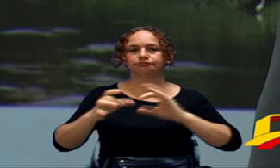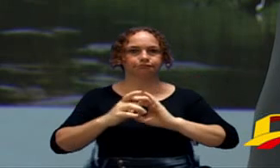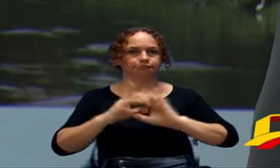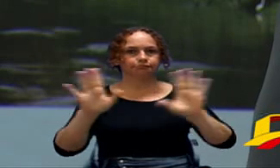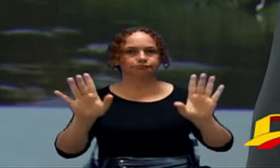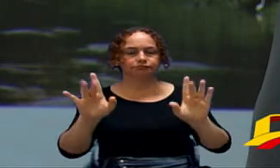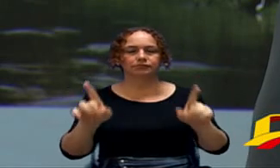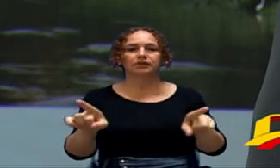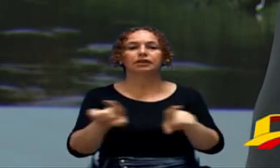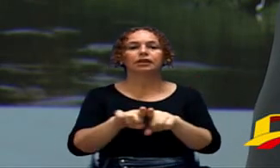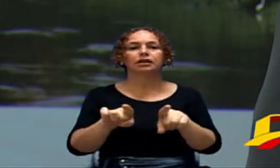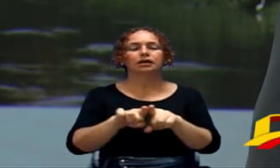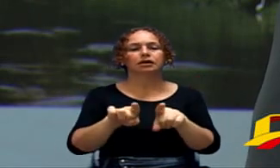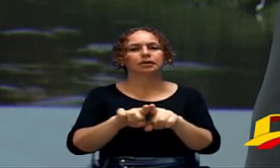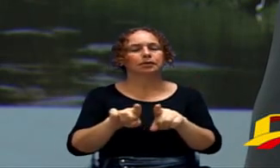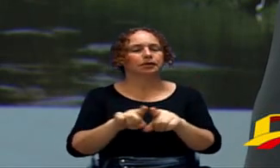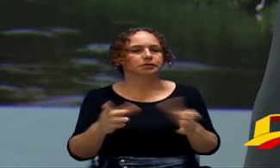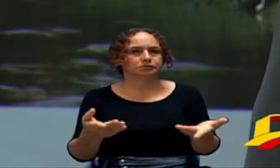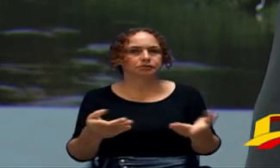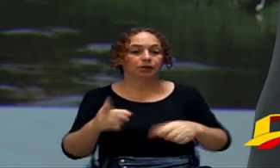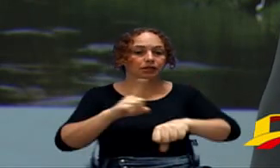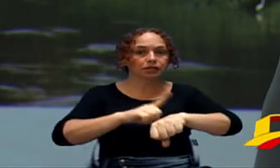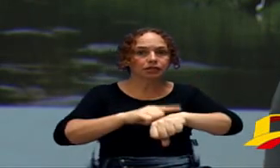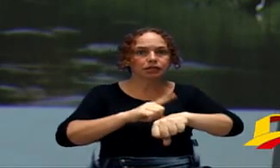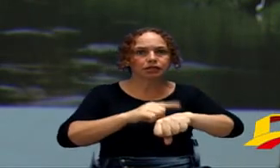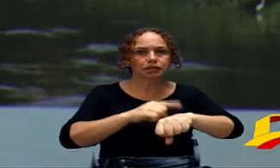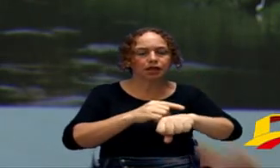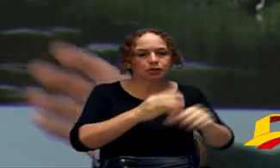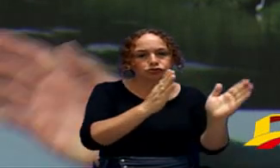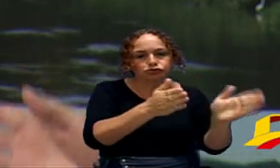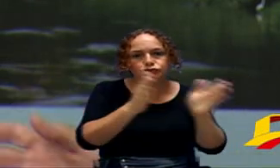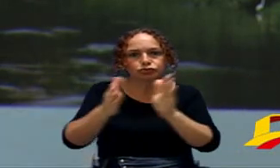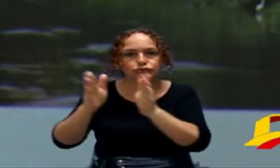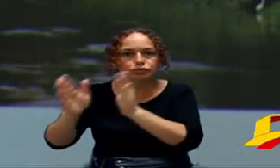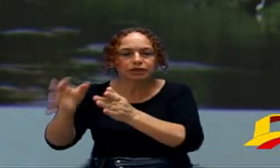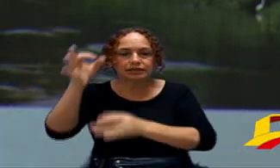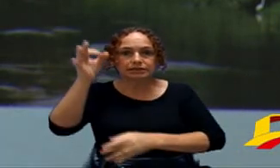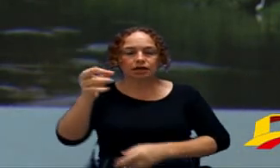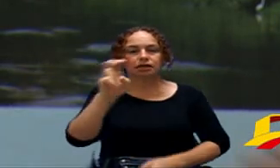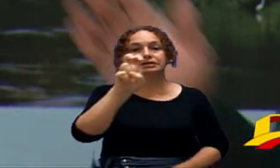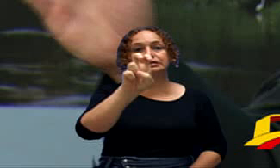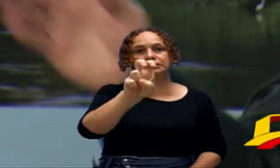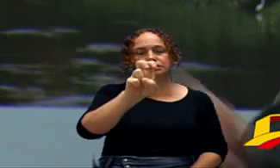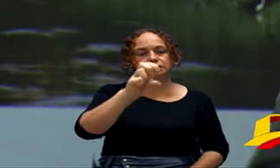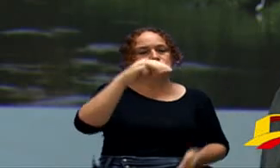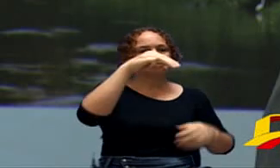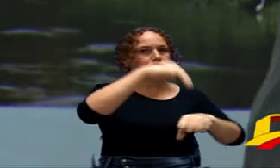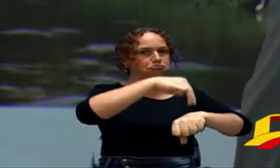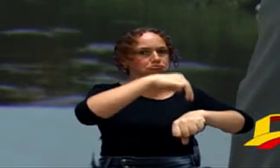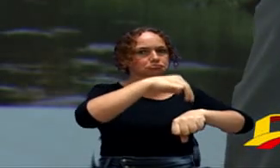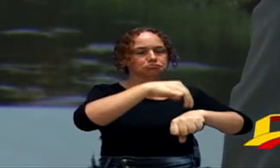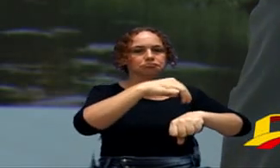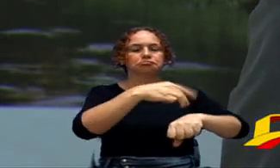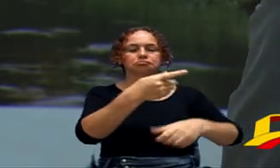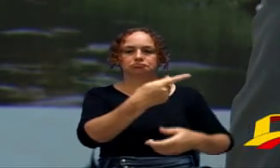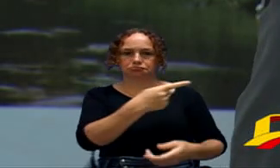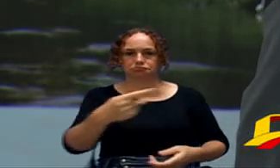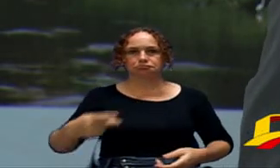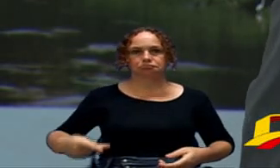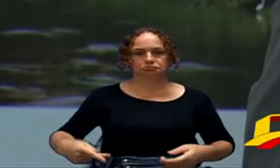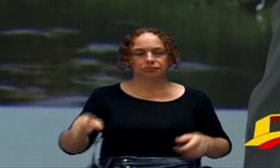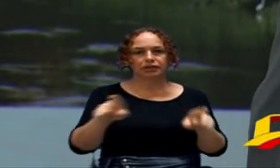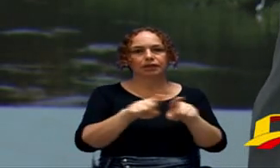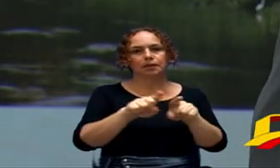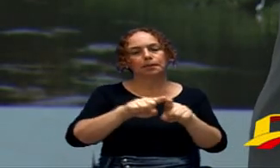Para a distribuição democrática do tempo, teremos 5 minutos aqui na mesa da presidência e para os debatedores, e